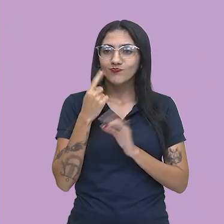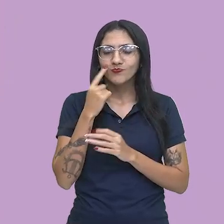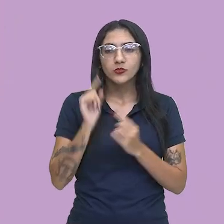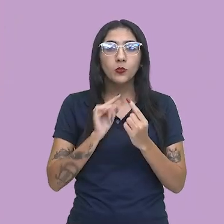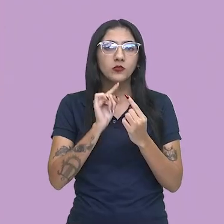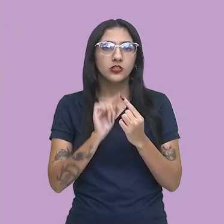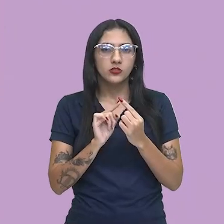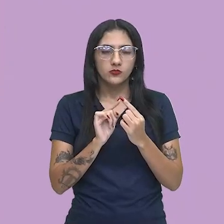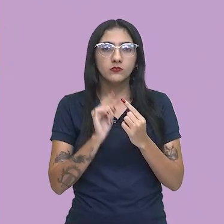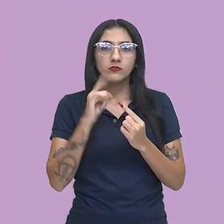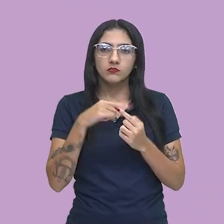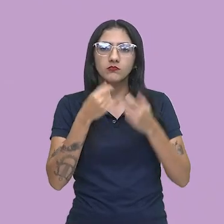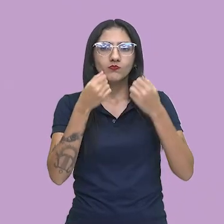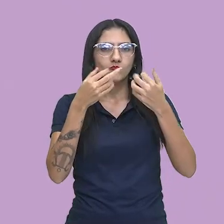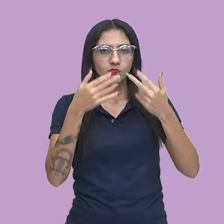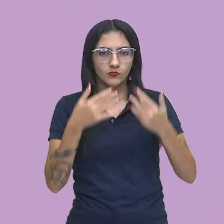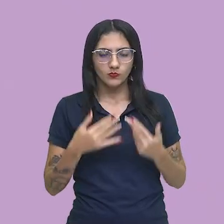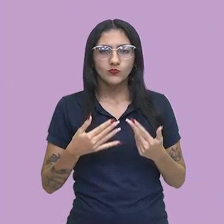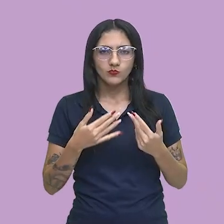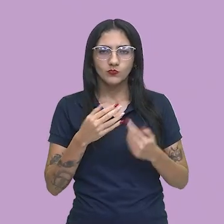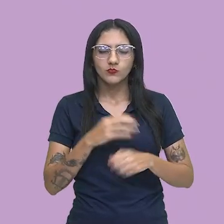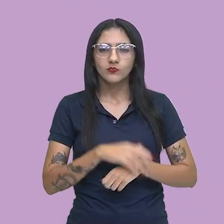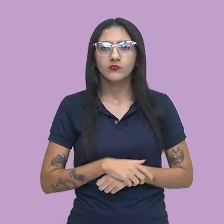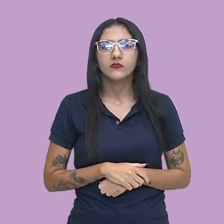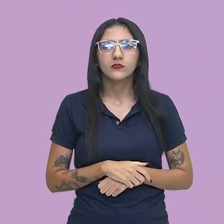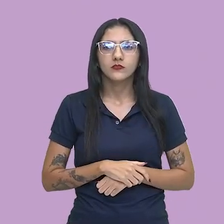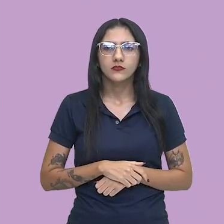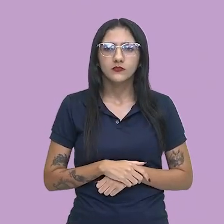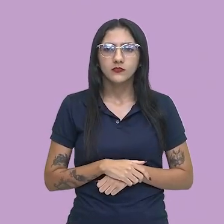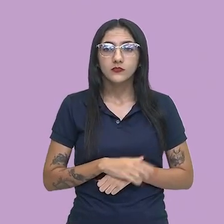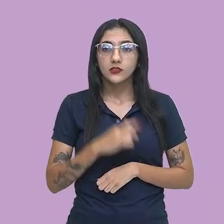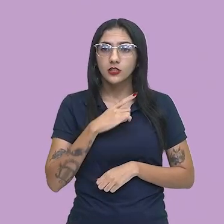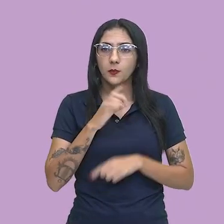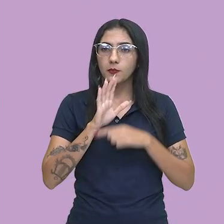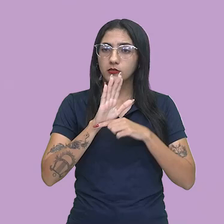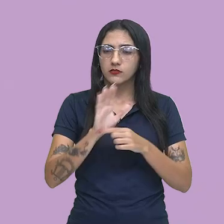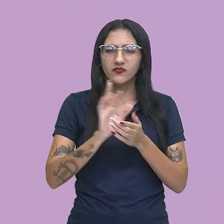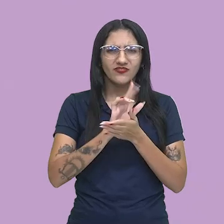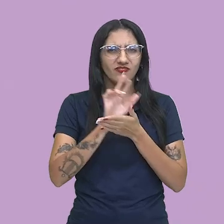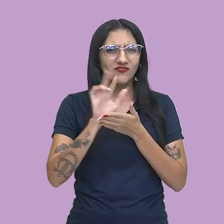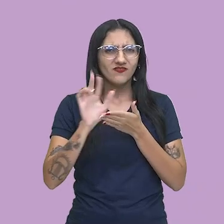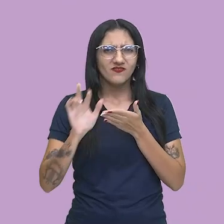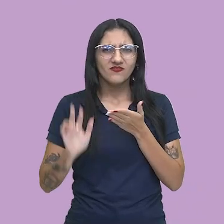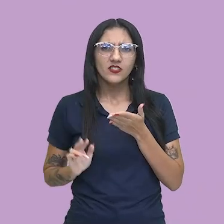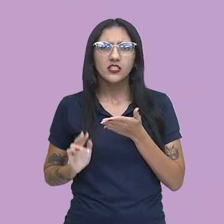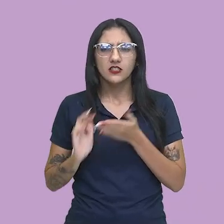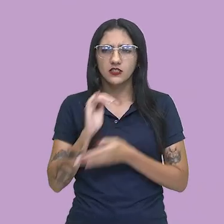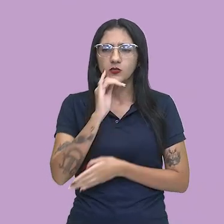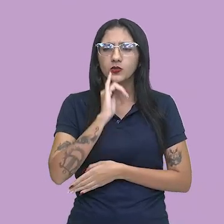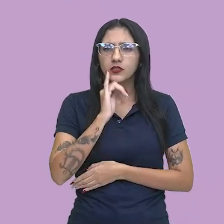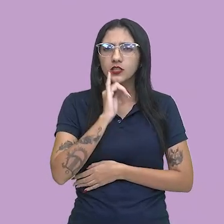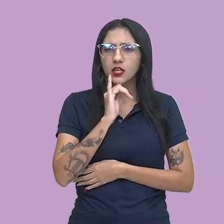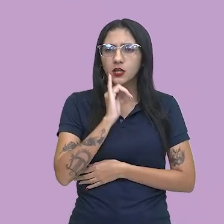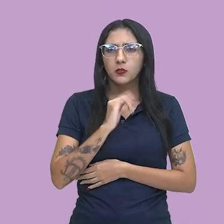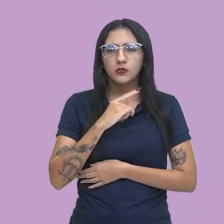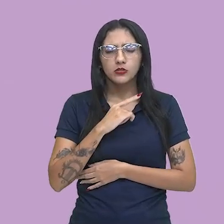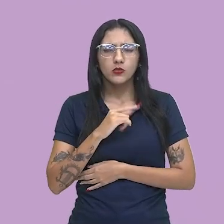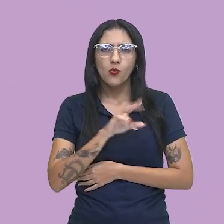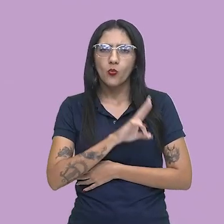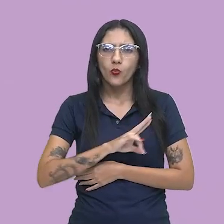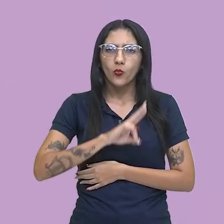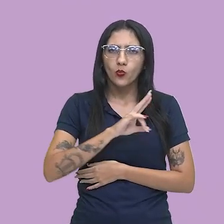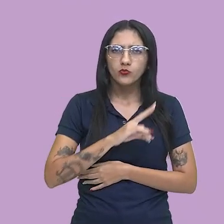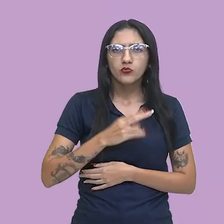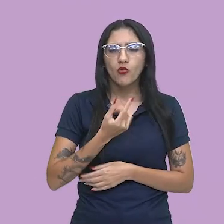nossa dinâmica aqui, né? A gente está apresentando vários exemplos aqui sobre lucro, né,